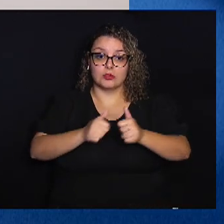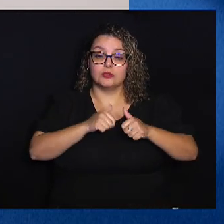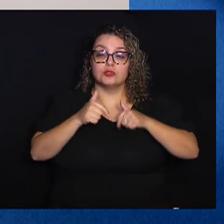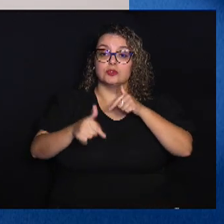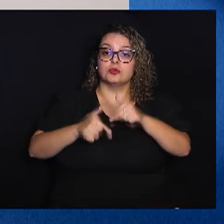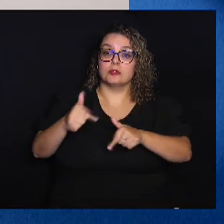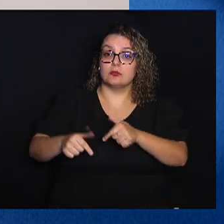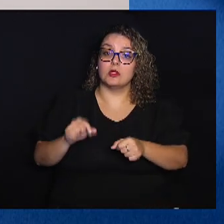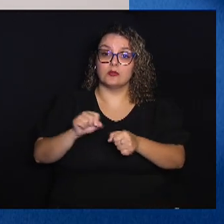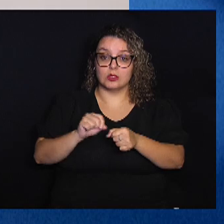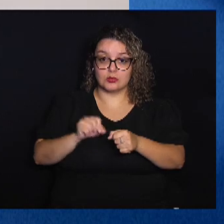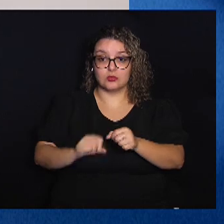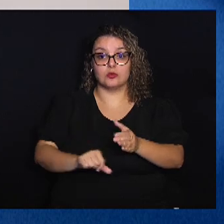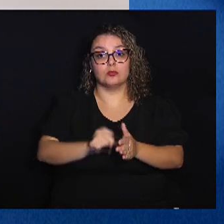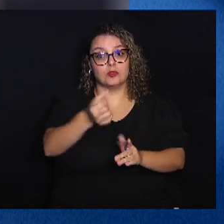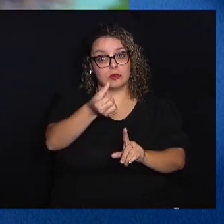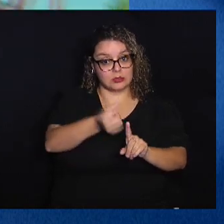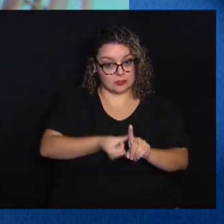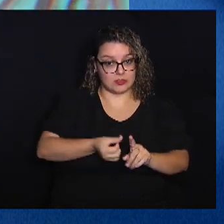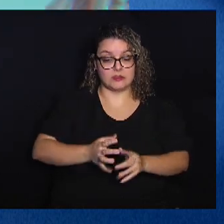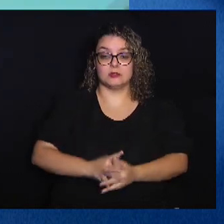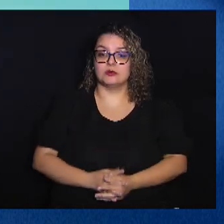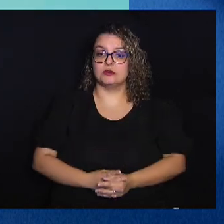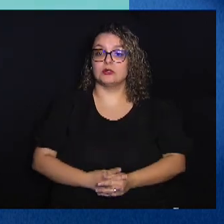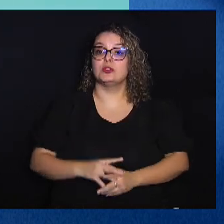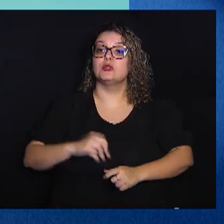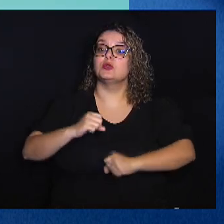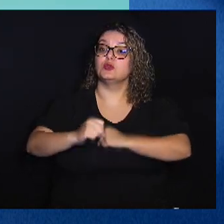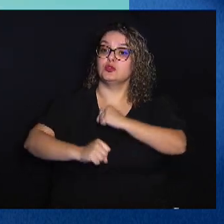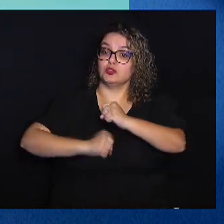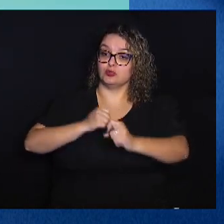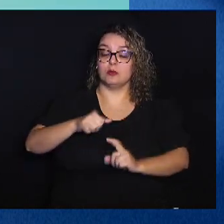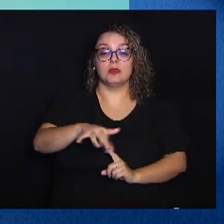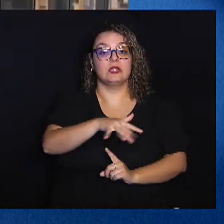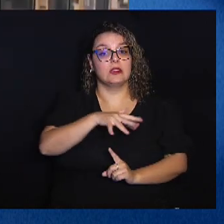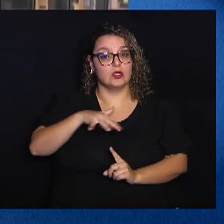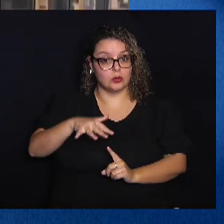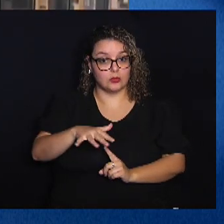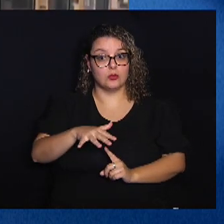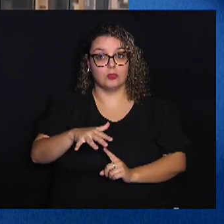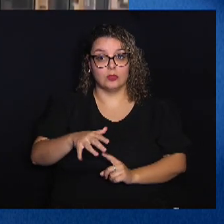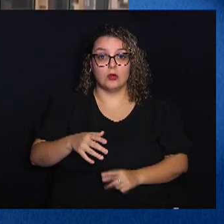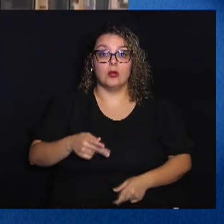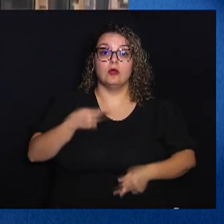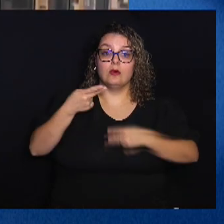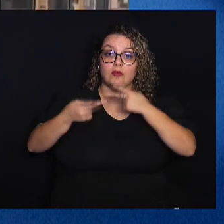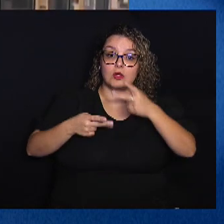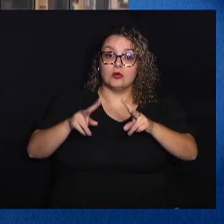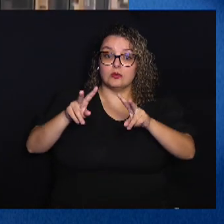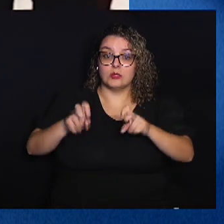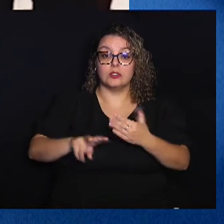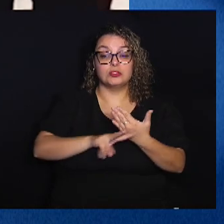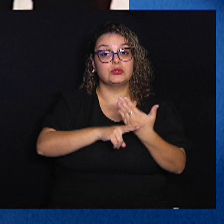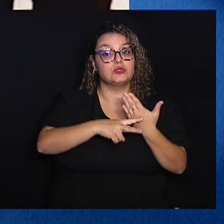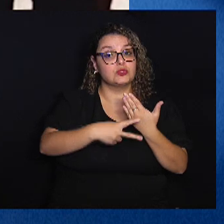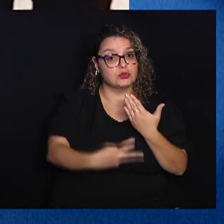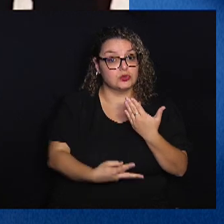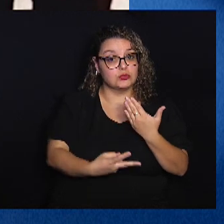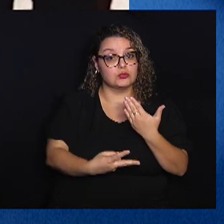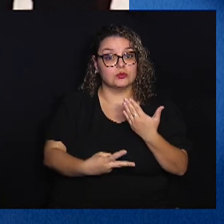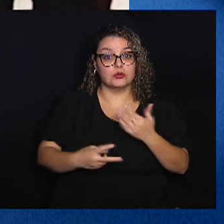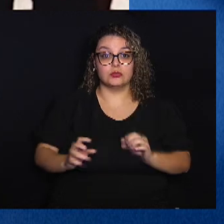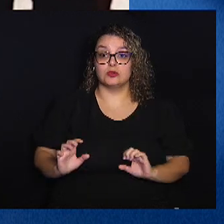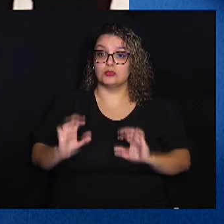trabalho realizado no primeiro semestre. E o quadro Giro Ambiental aborda as consequências dos